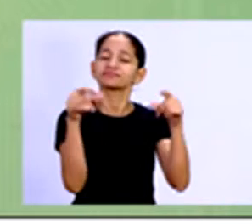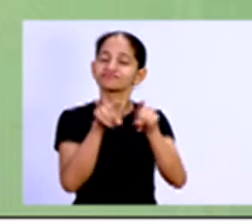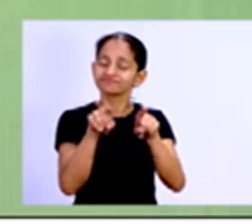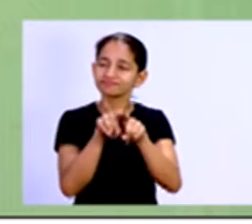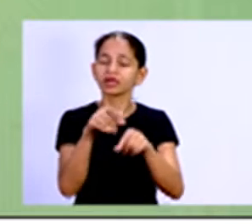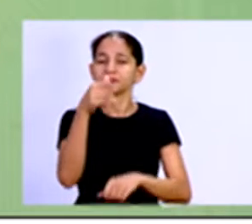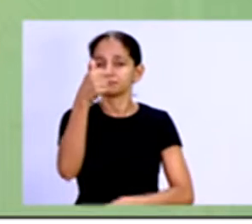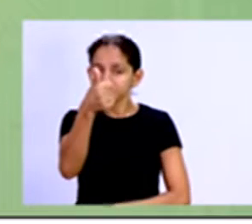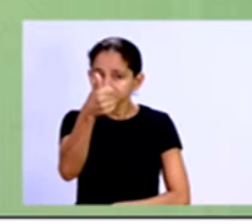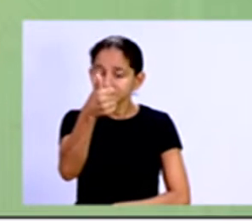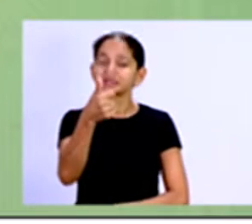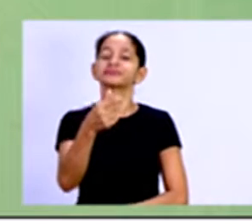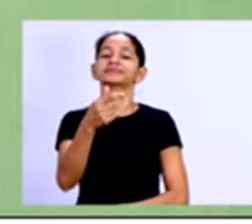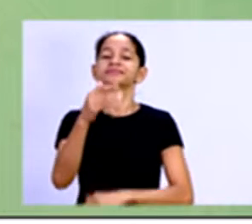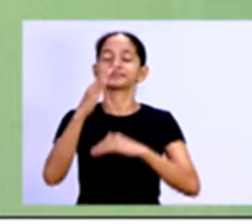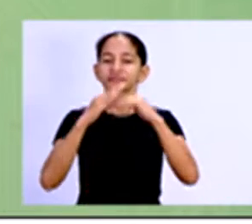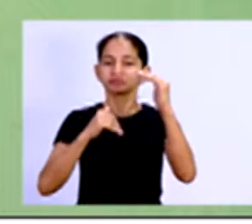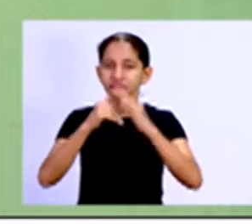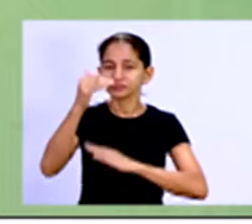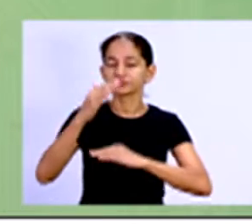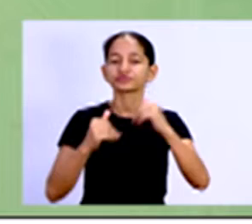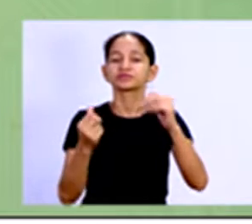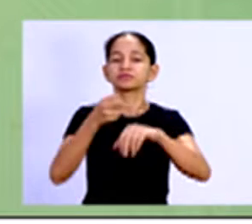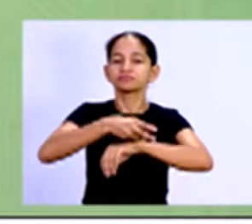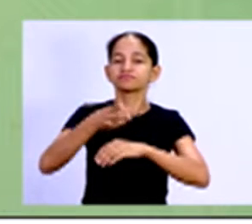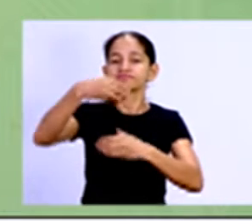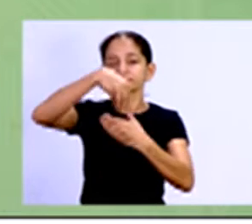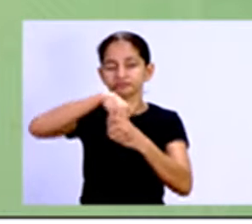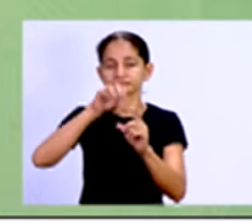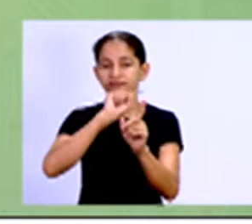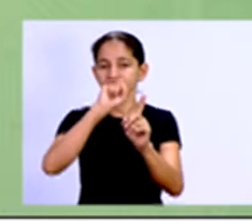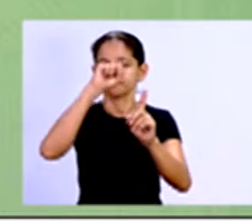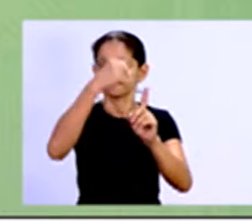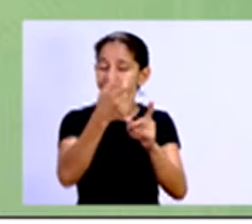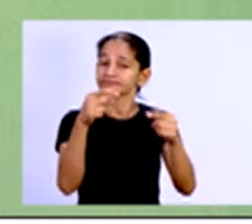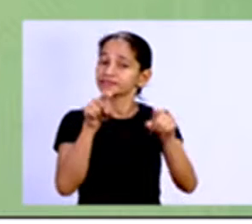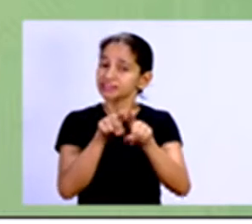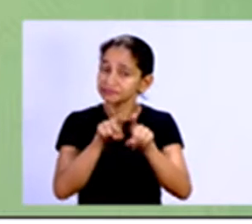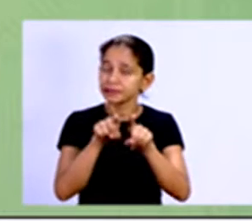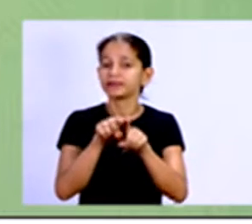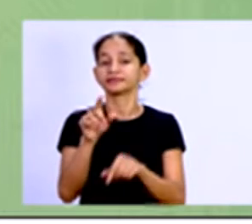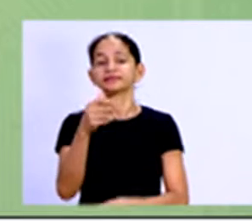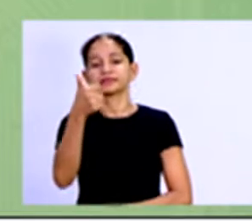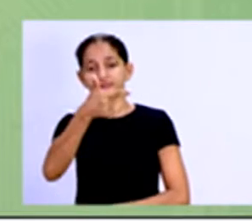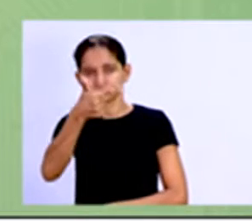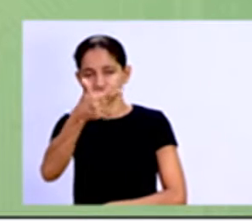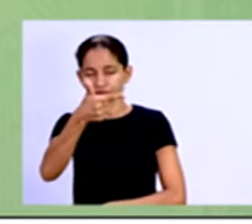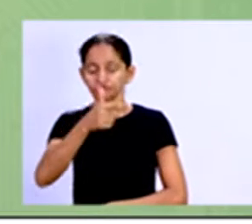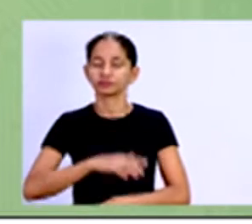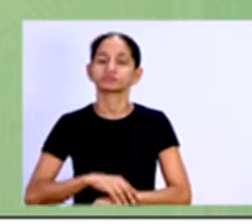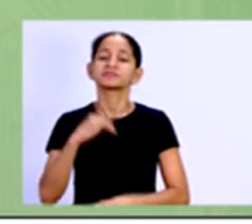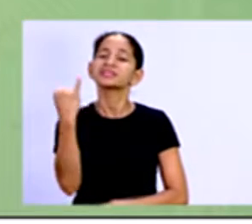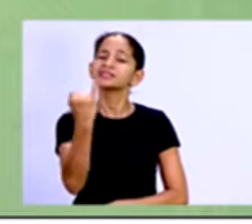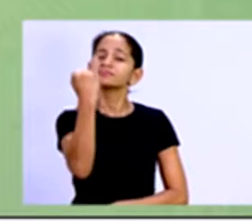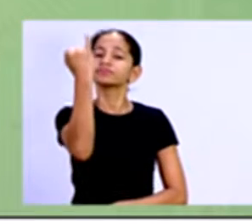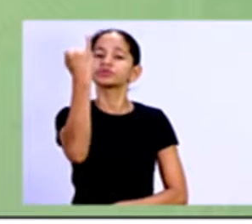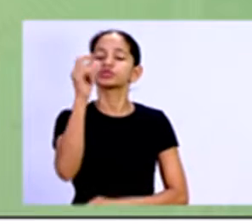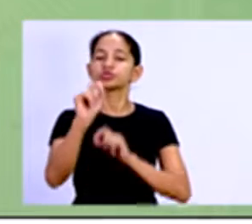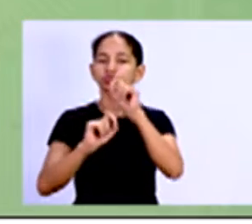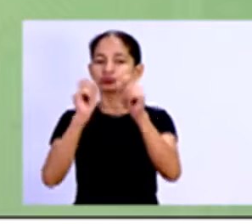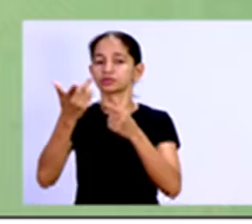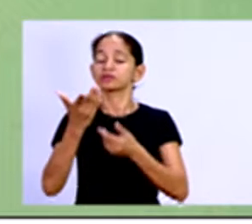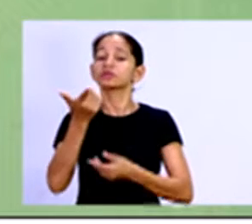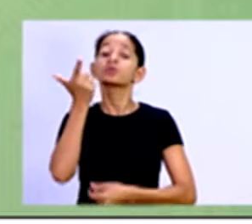serão os papéis sociais a que a gente vai desempenhar. Um segundo item importante da socialização vai ser